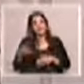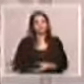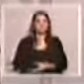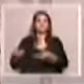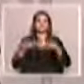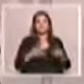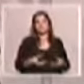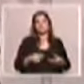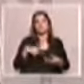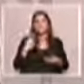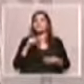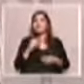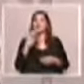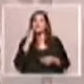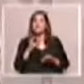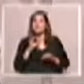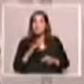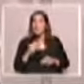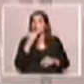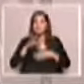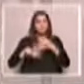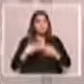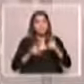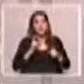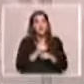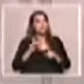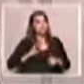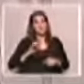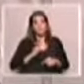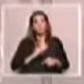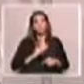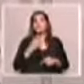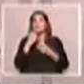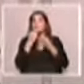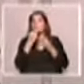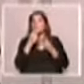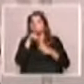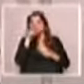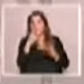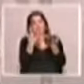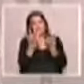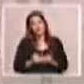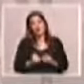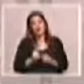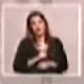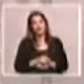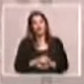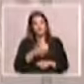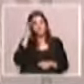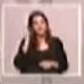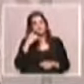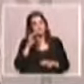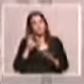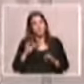para... E ter o cuidado de não misturar com alguns alimentos, porque os queijos facilmente captam os cheiros de outros alimentos. Portanto, uhum, é preciso também